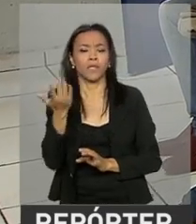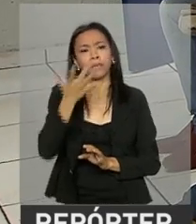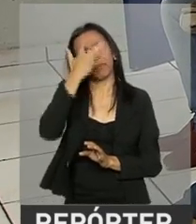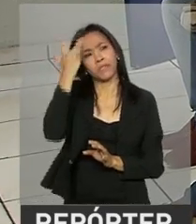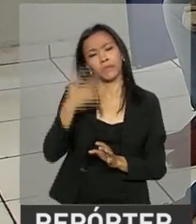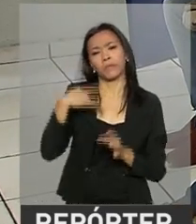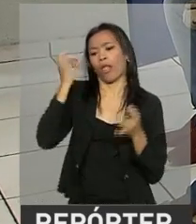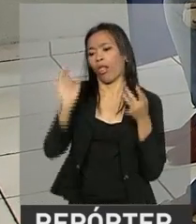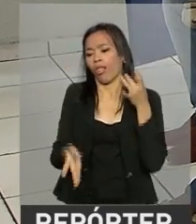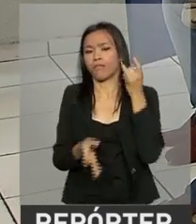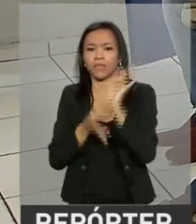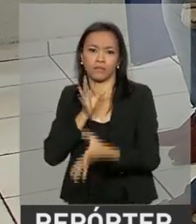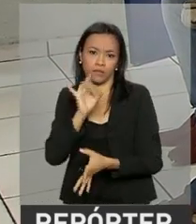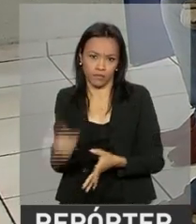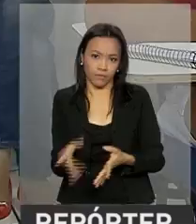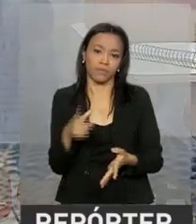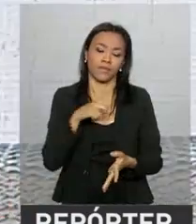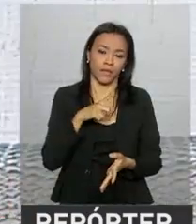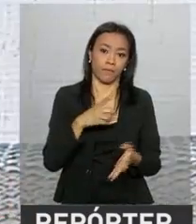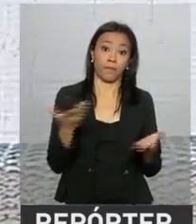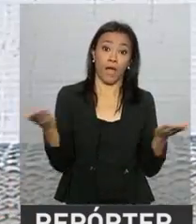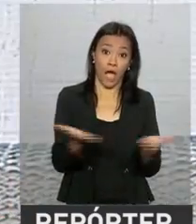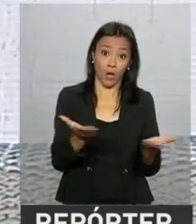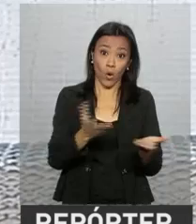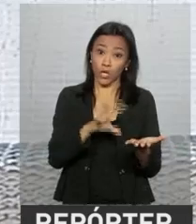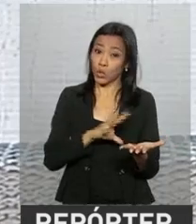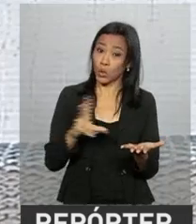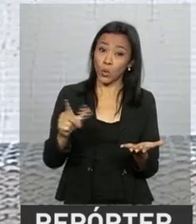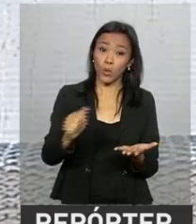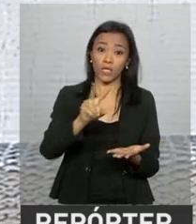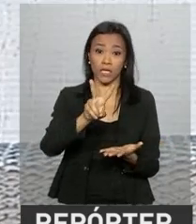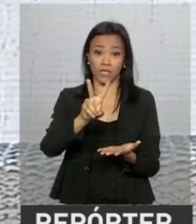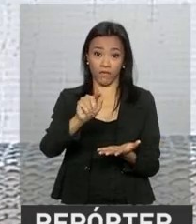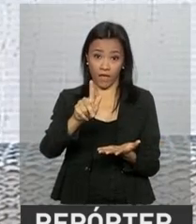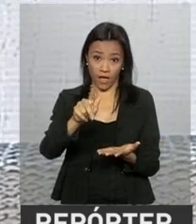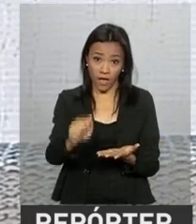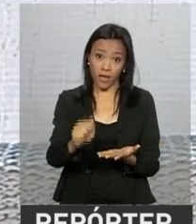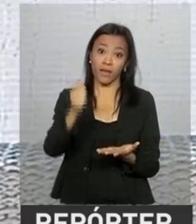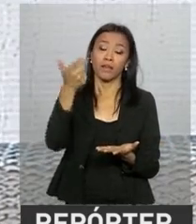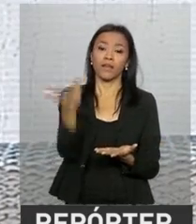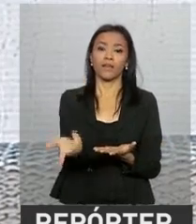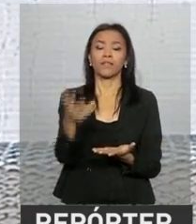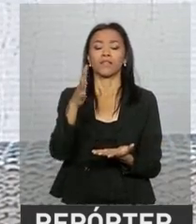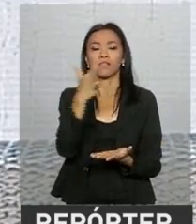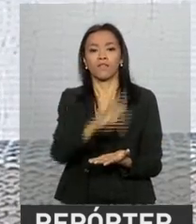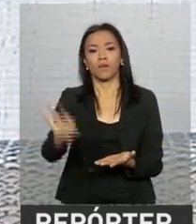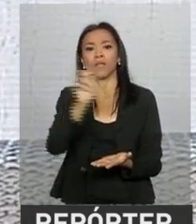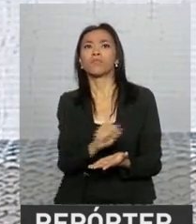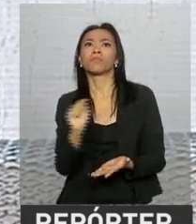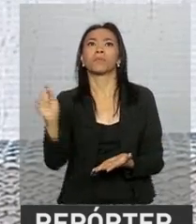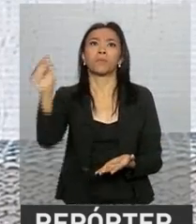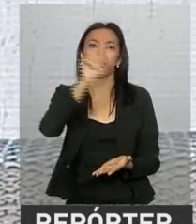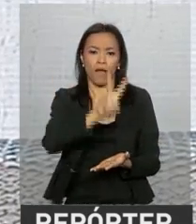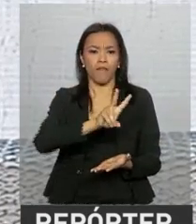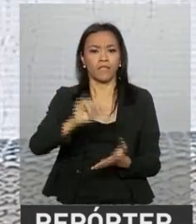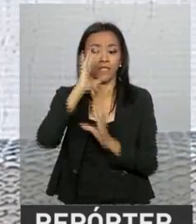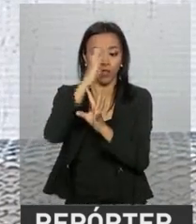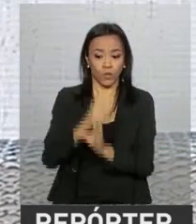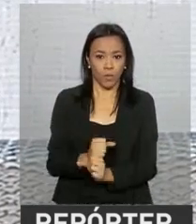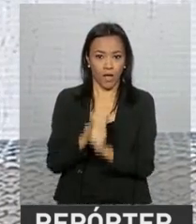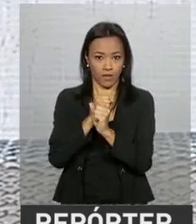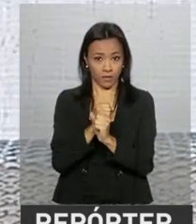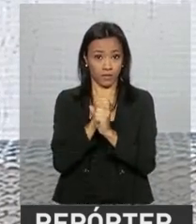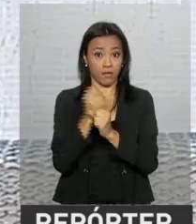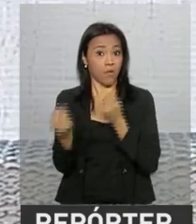desistência dos estudantes. Agora, todas as vagas remanescentes das instituições de educação superior serão somadas.